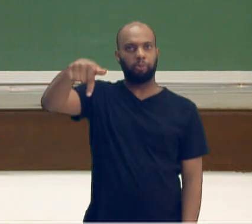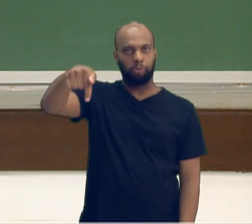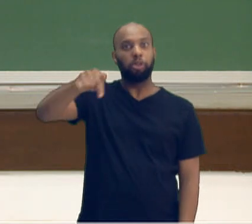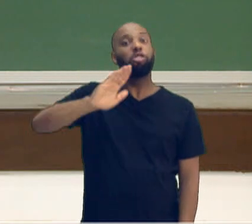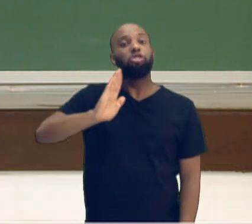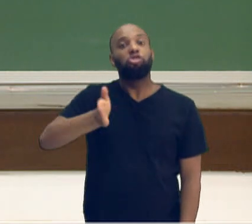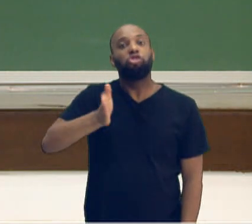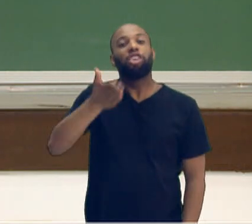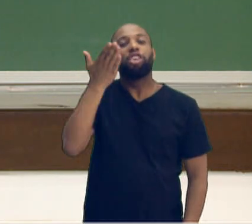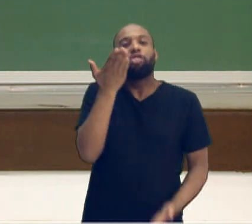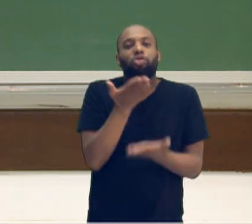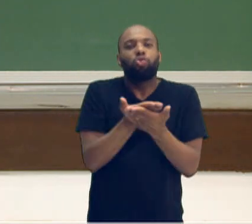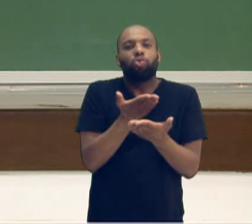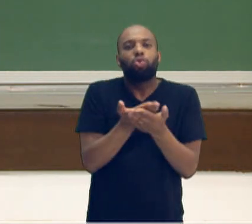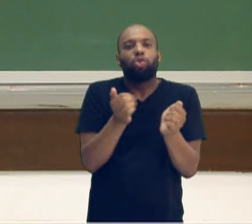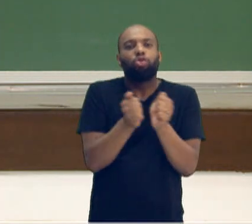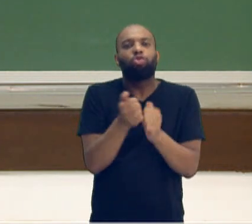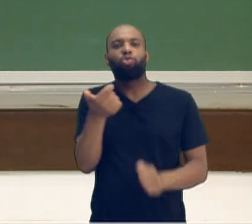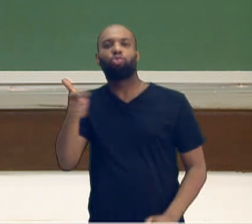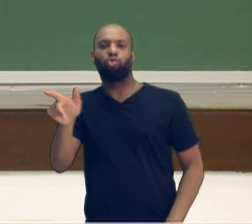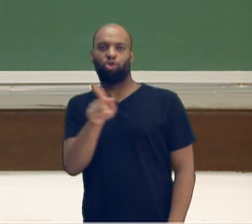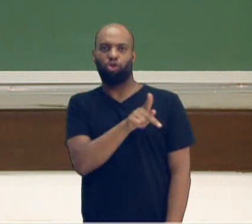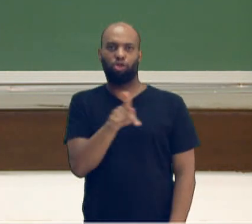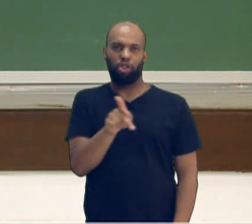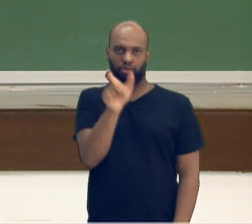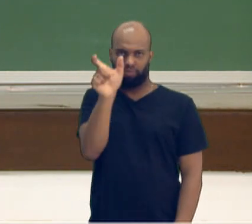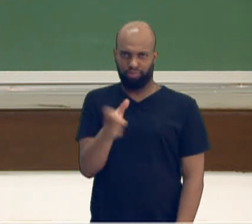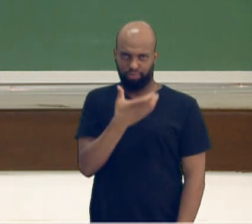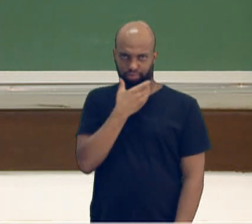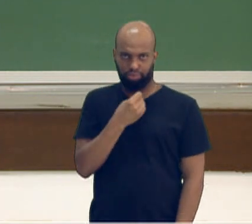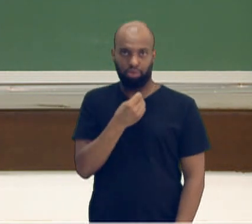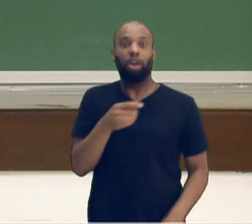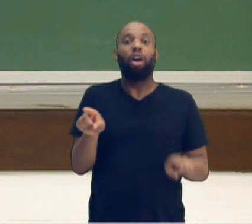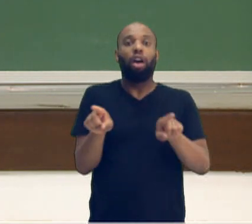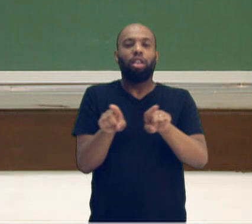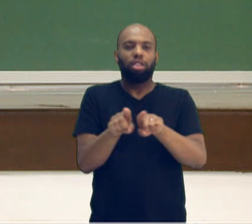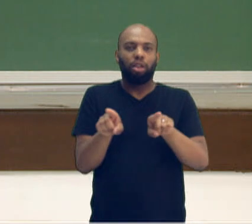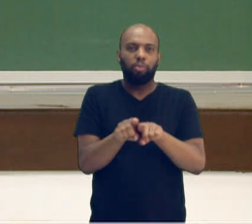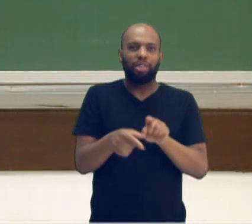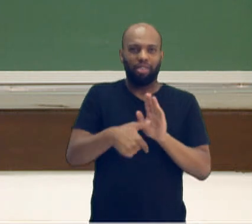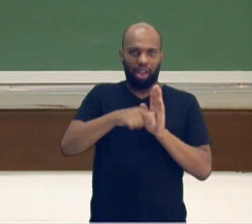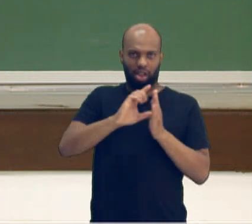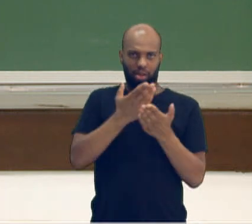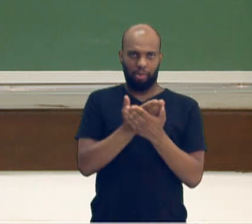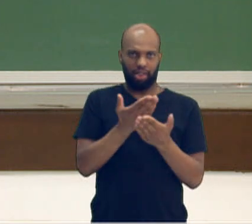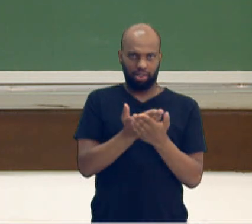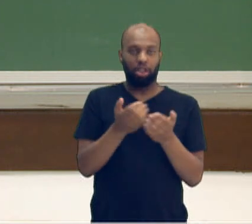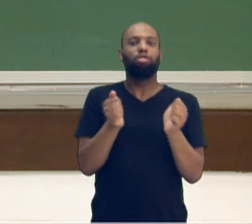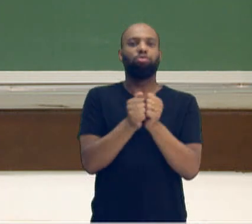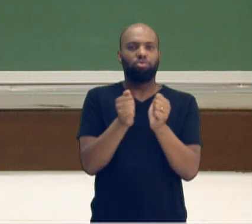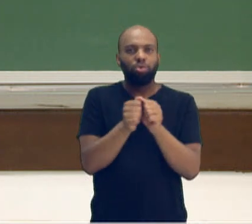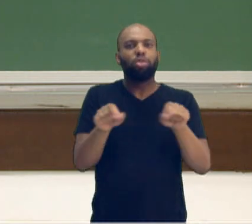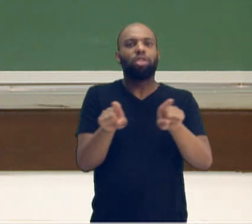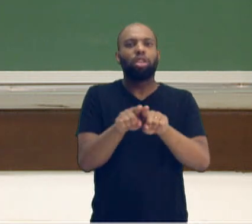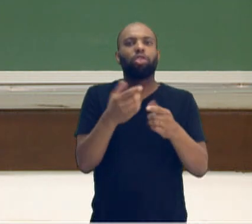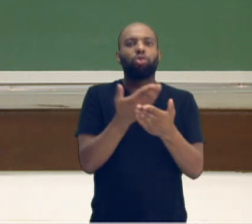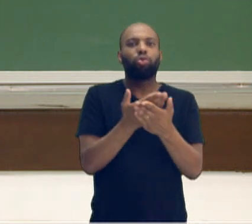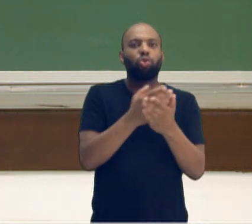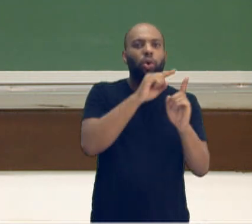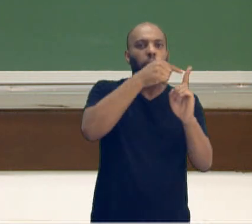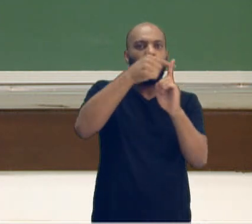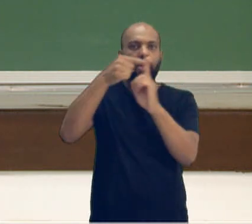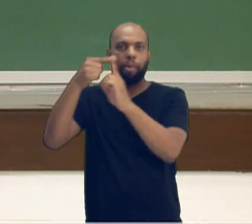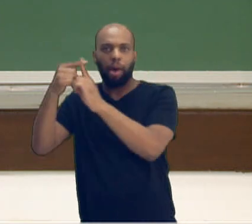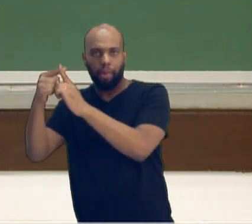coisa com o professor Everson e na aula anterior vocês viram com a professora Marita a gente encerrando essa parte de adição